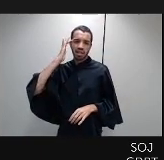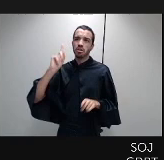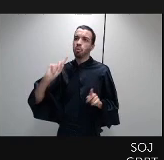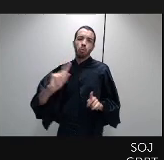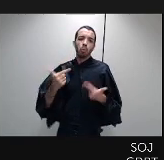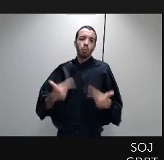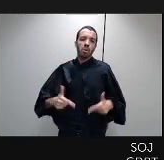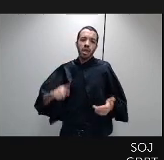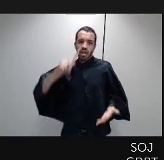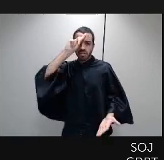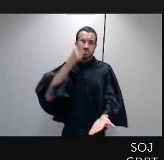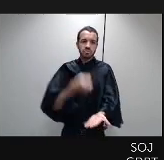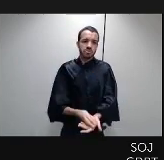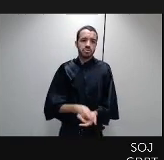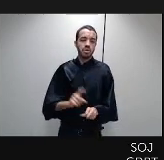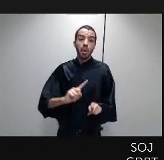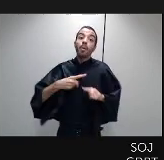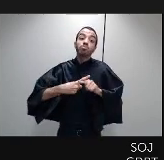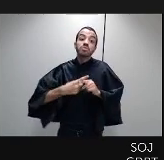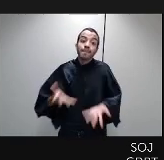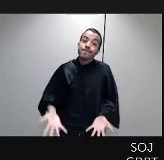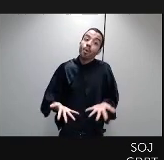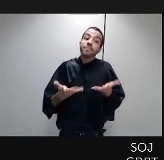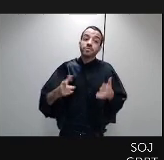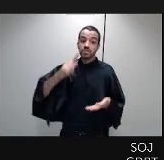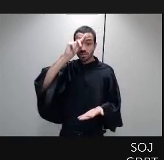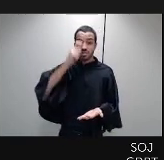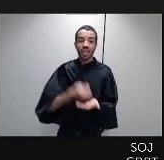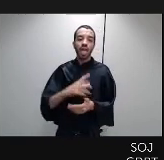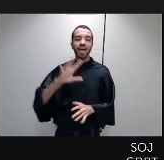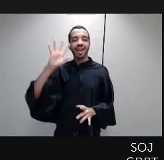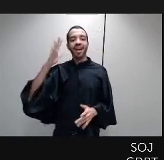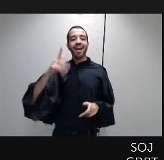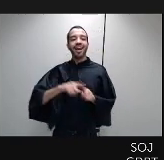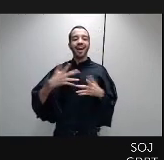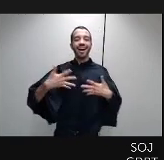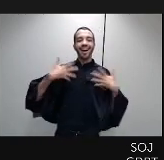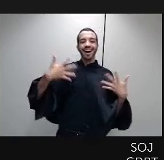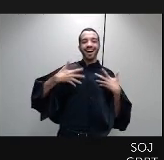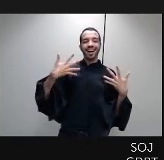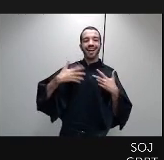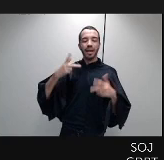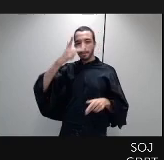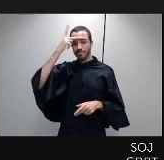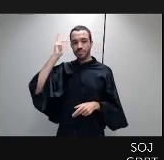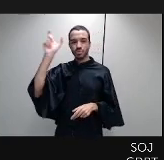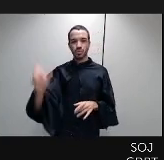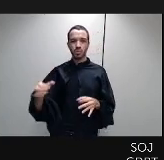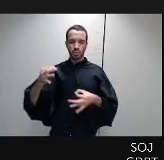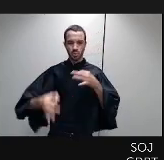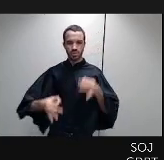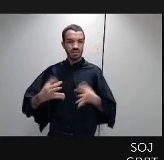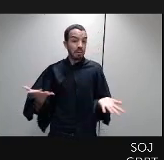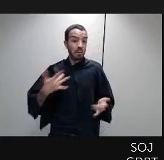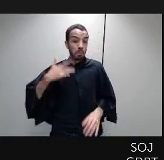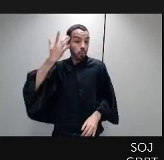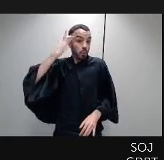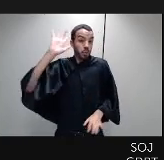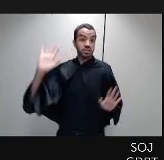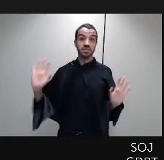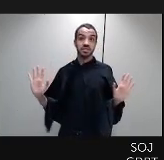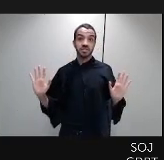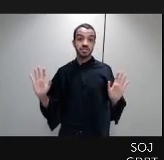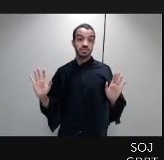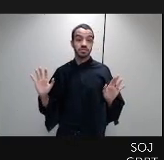então pro móveis é que são pra se divertir e para divertir o juiz também não sei porque vamos ver uma execução